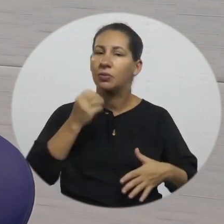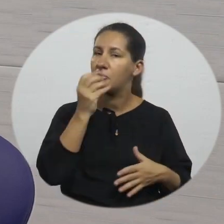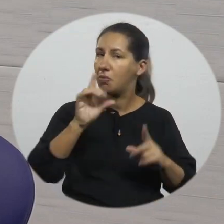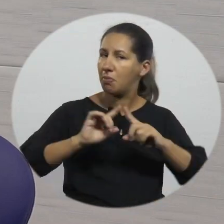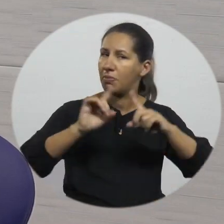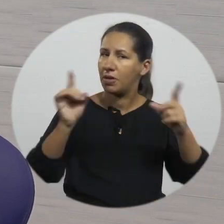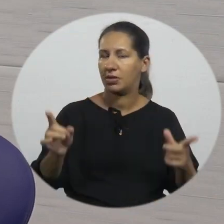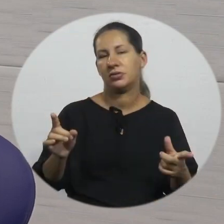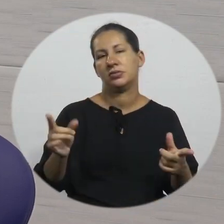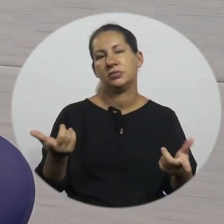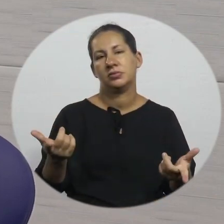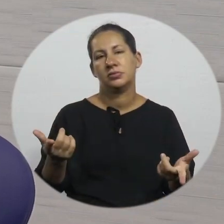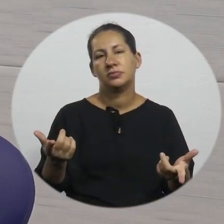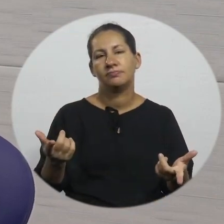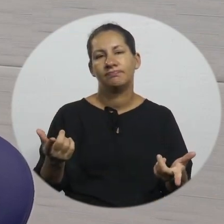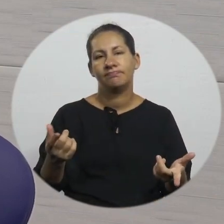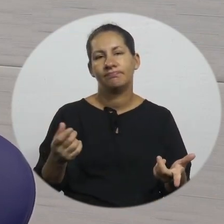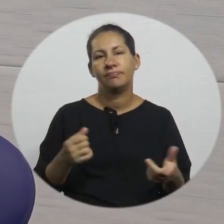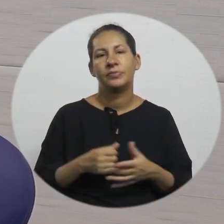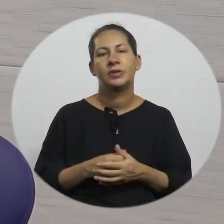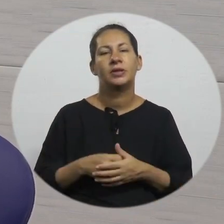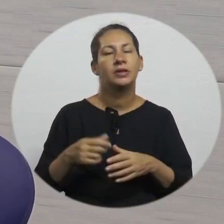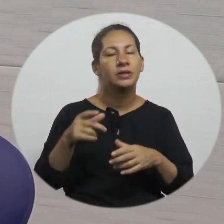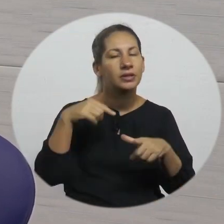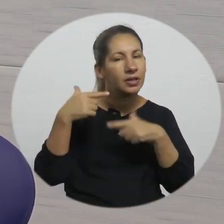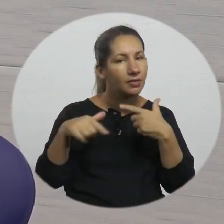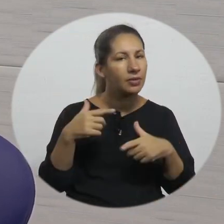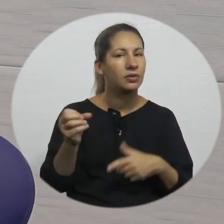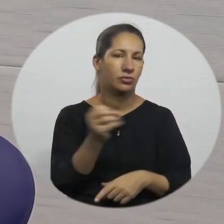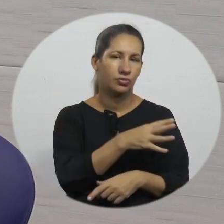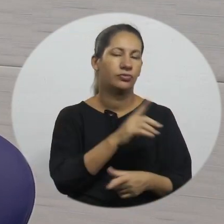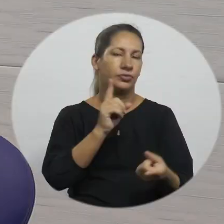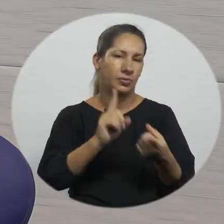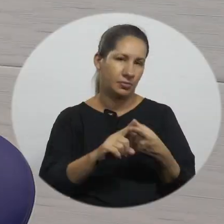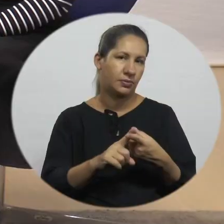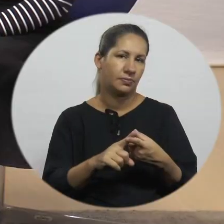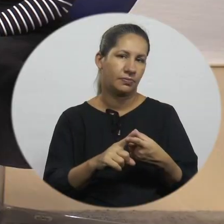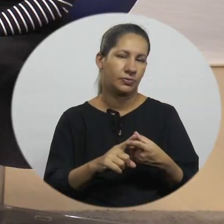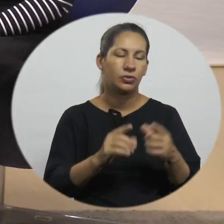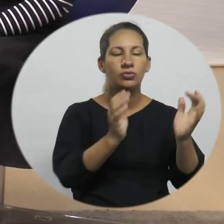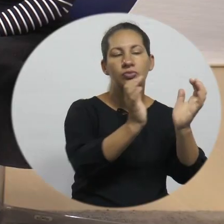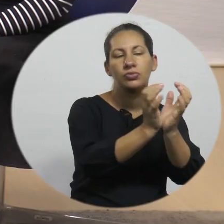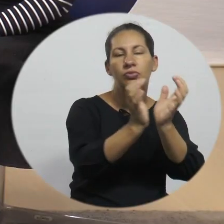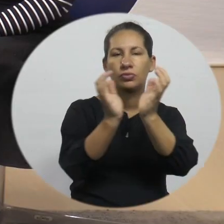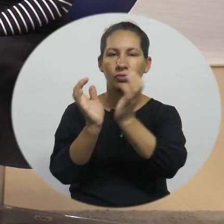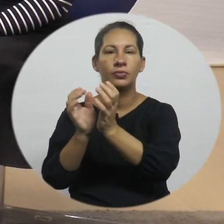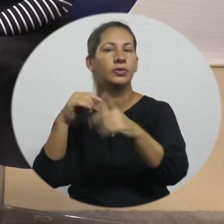bem, mas tem que sim pensar fora da caixa e trabalhar aspectos inovadores.